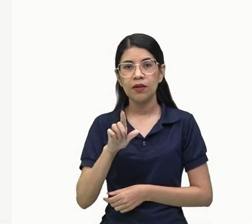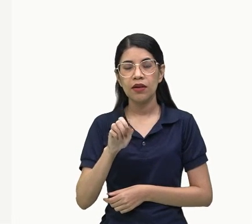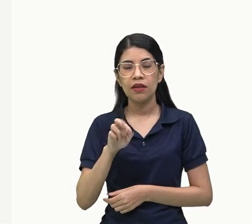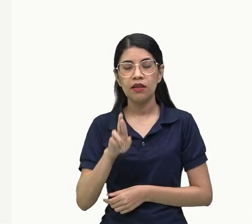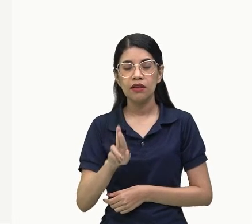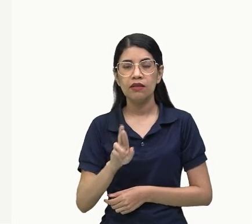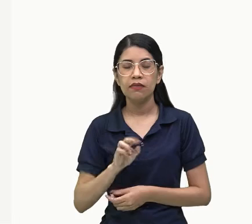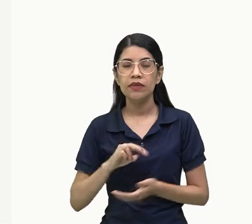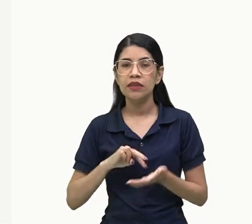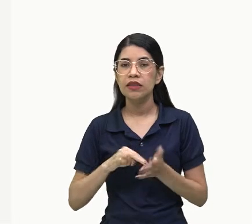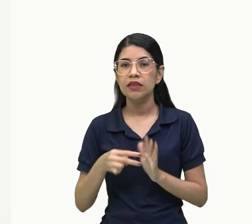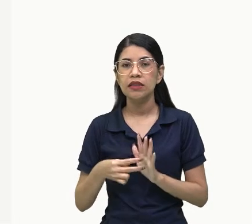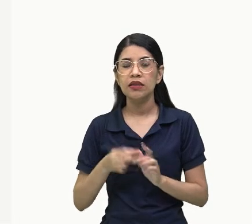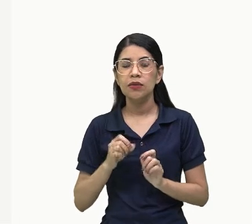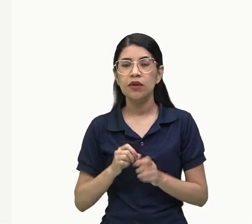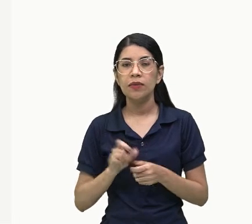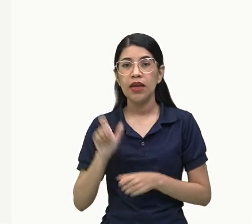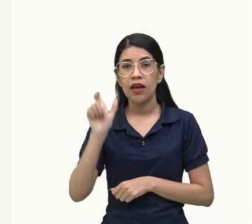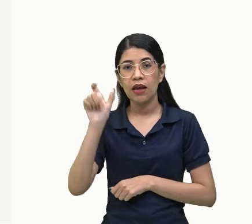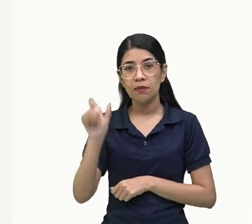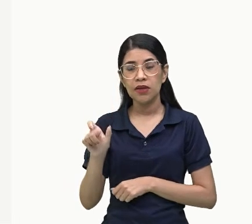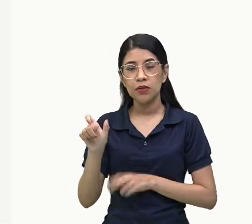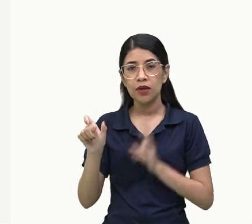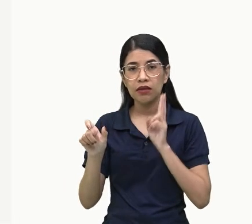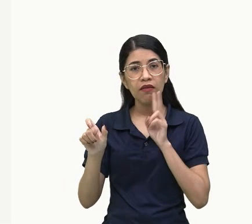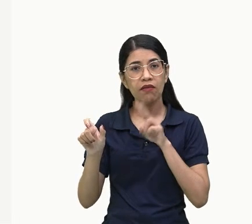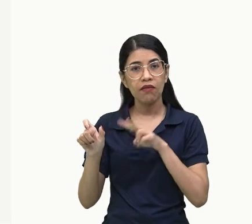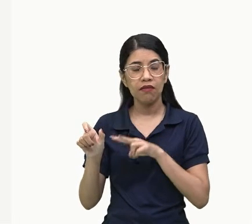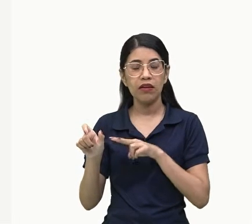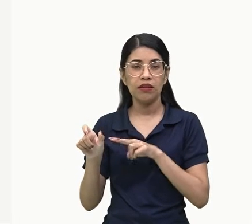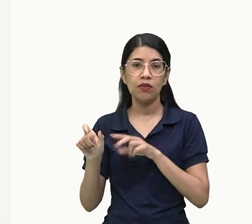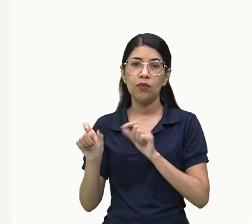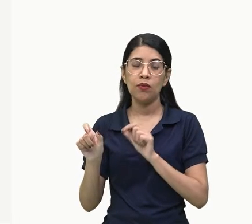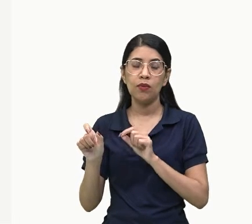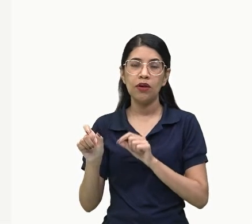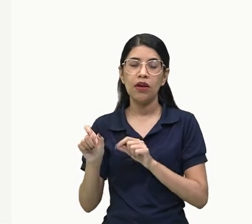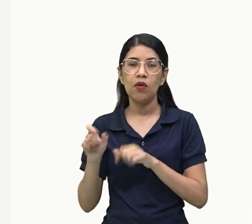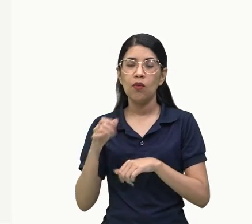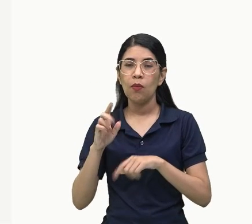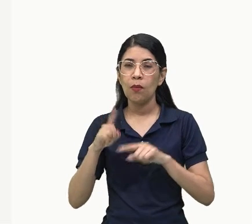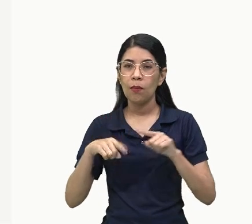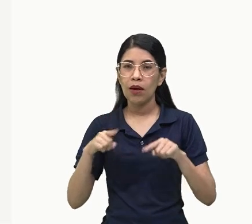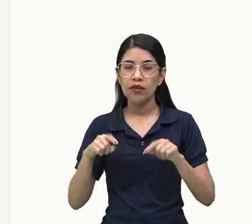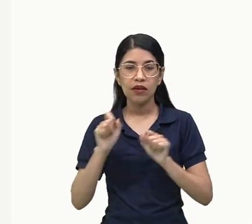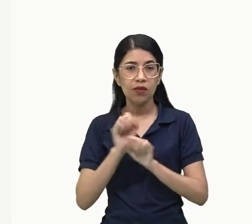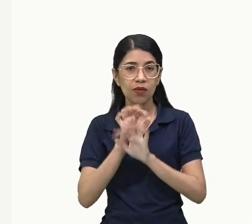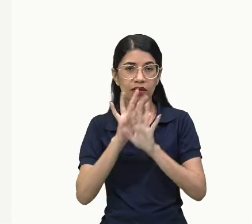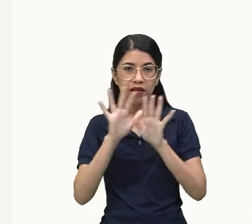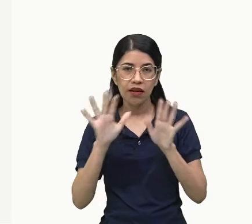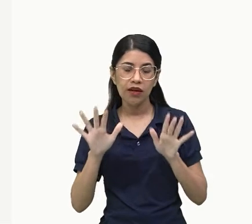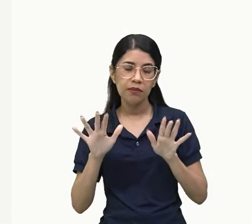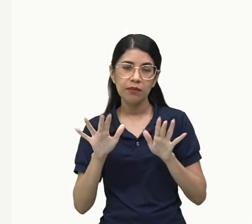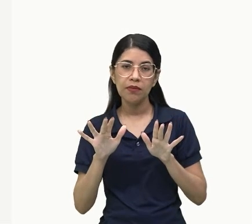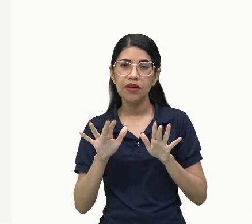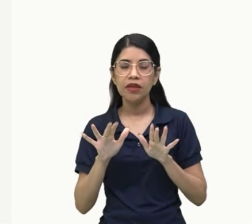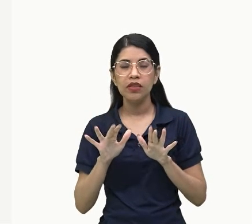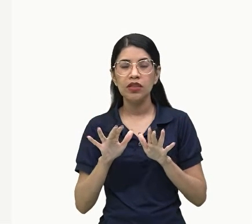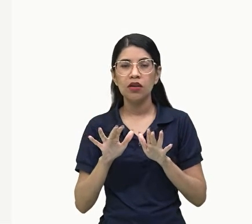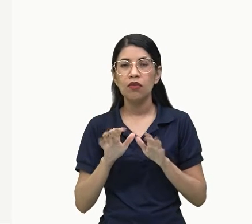seja, o observador, ele vê um objeto com nitidez